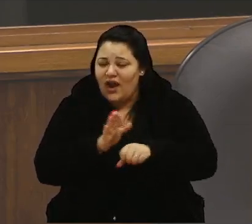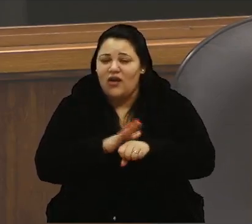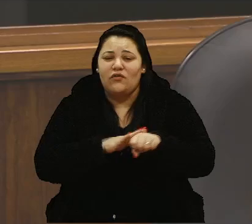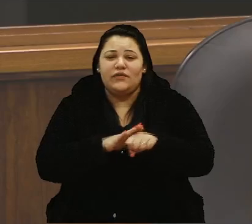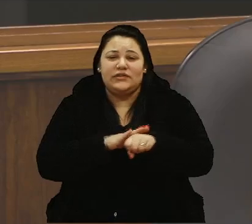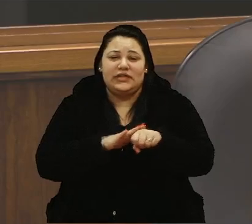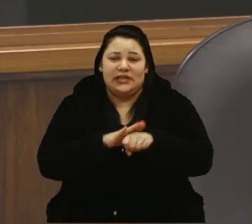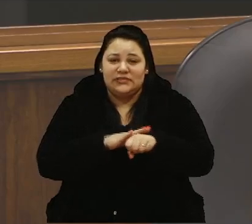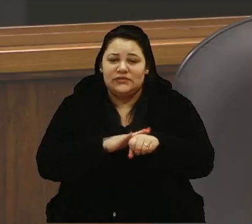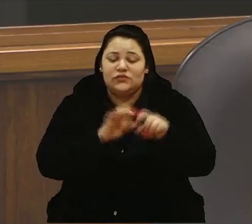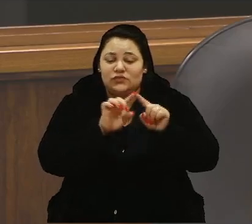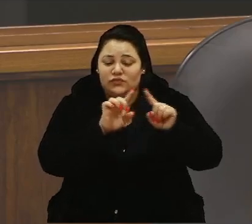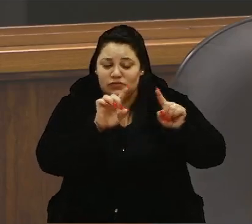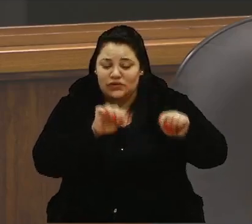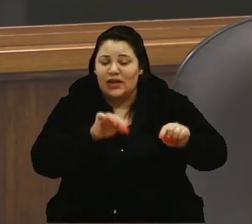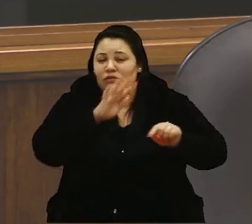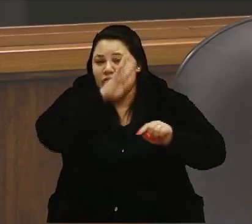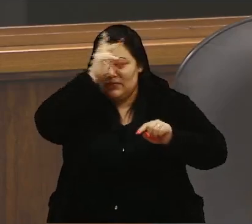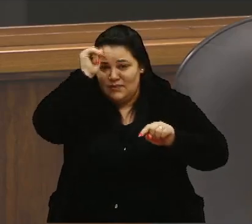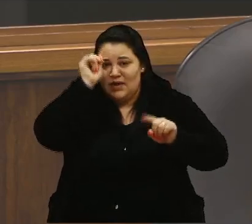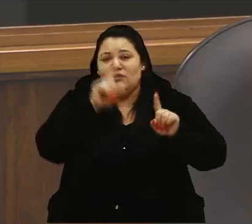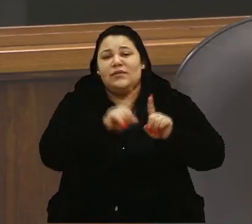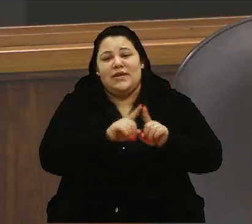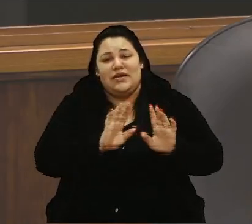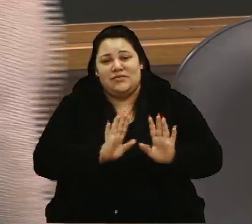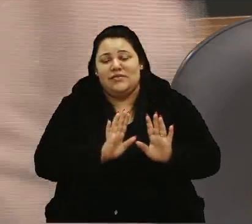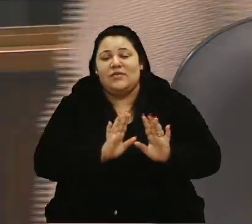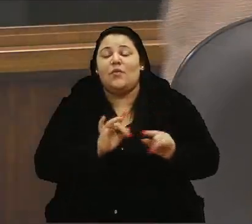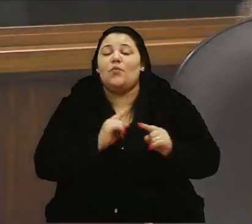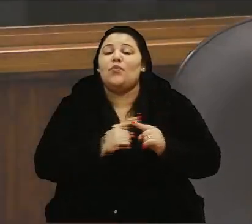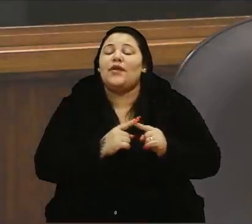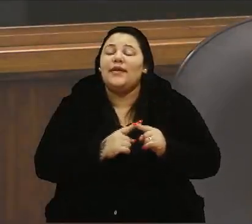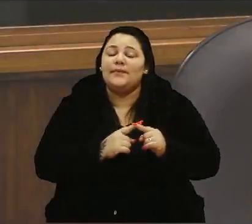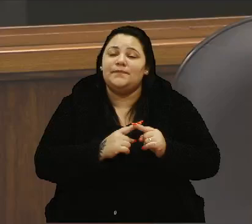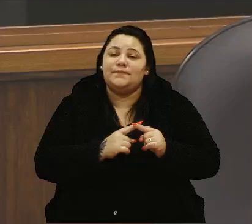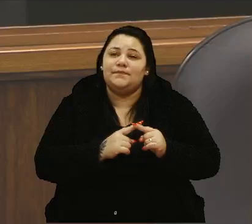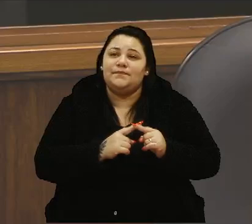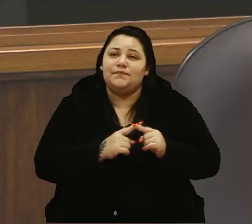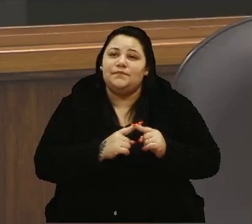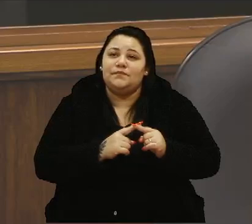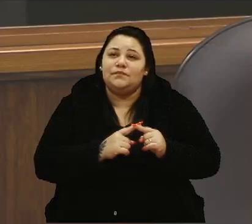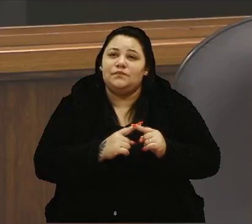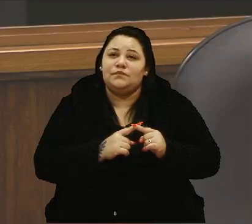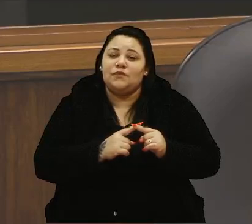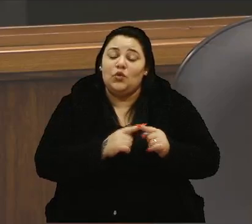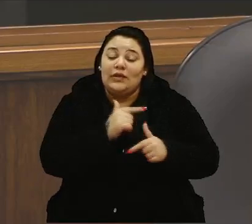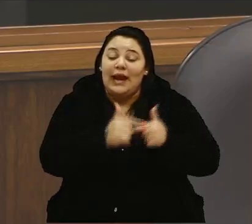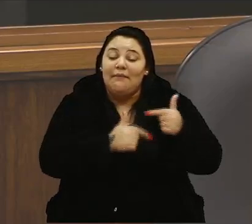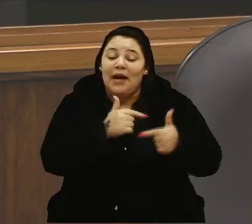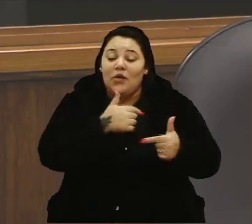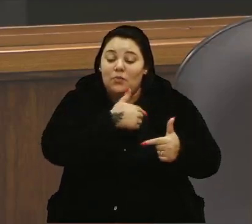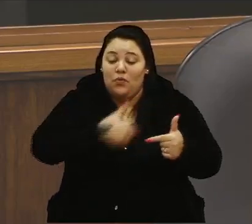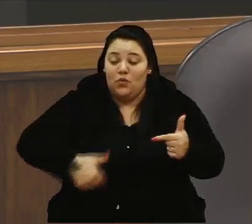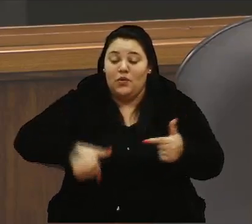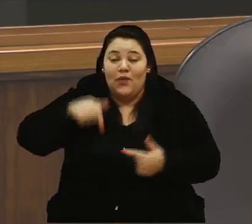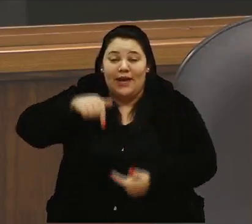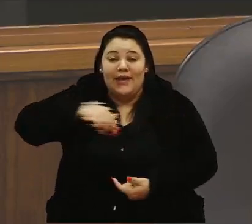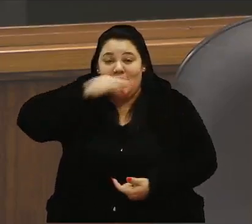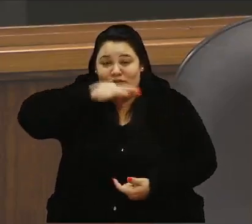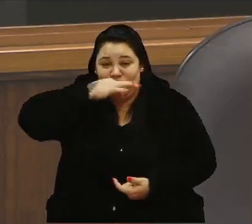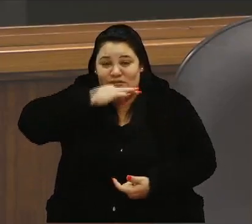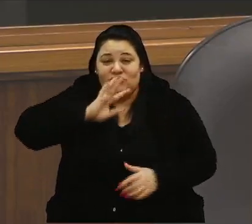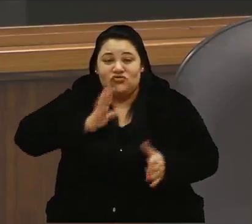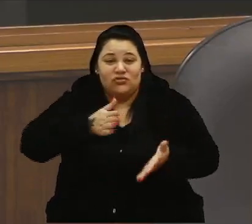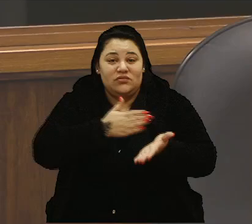com os servidores municipais. Devido a essa questão, o funcionalismo público aqui na nossa cidade já entrou